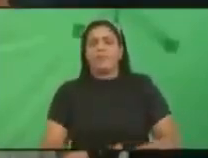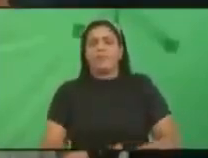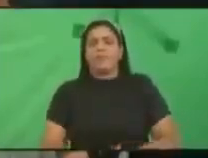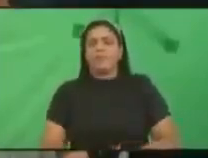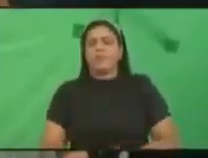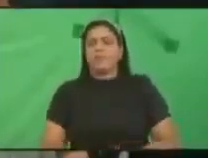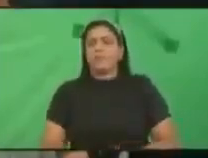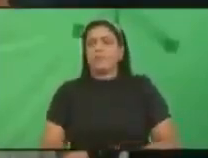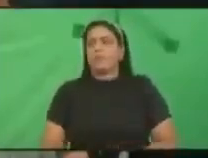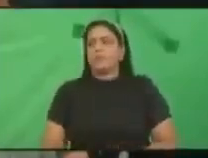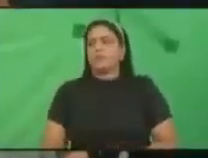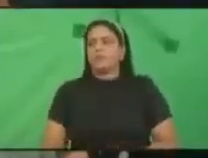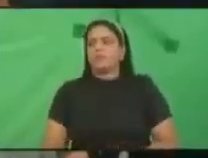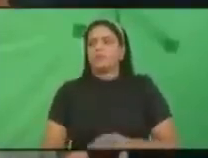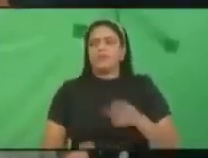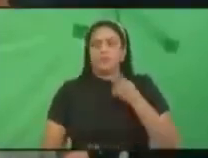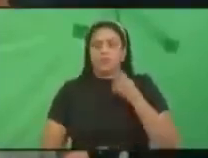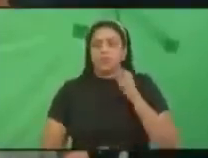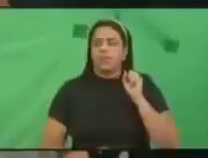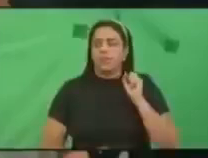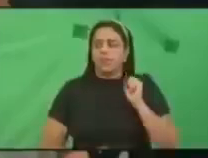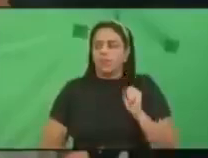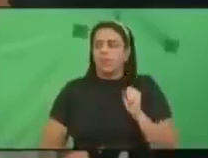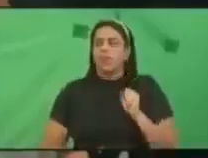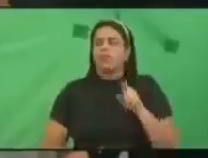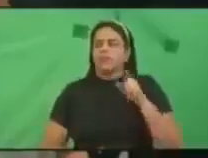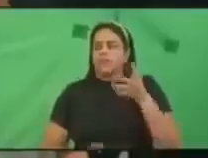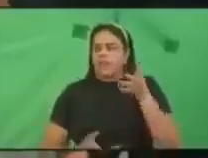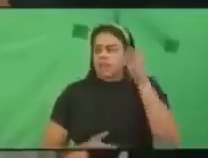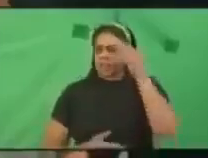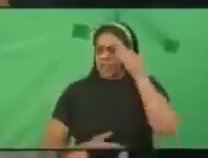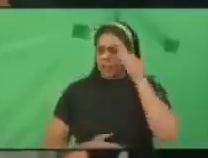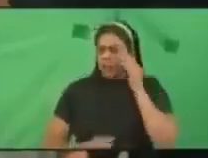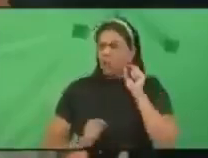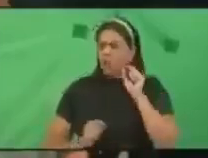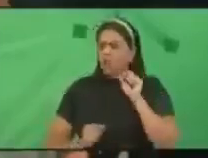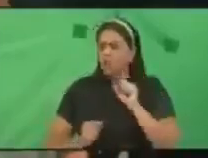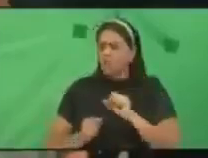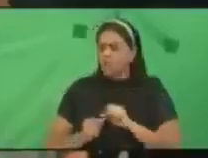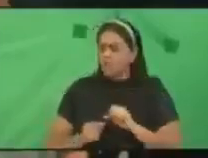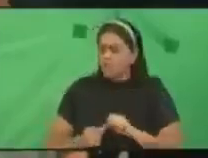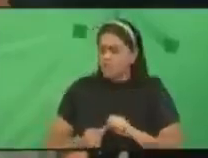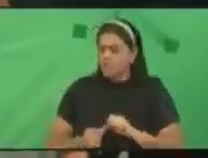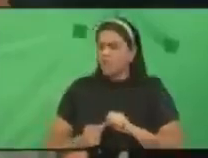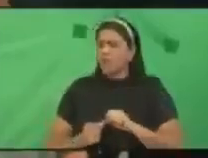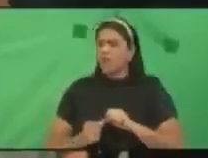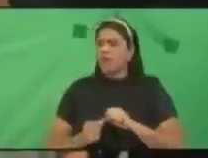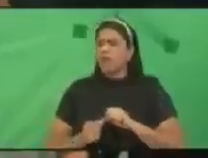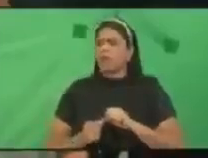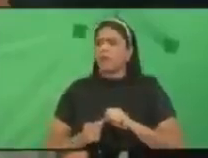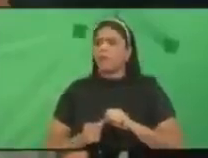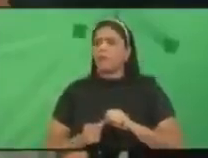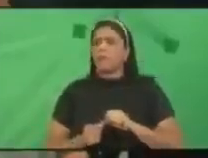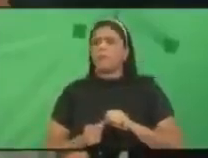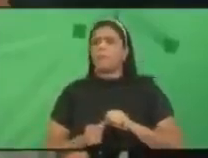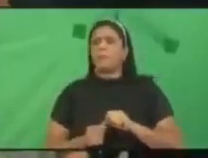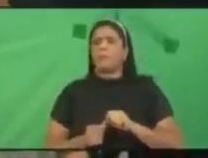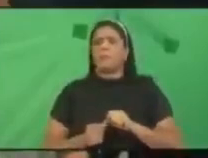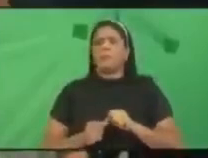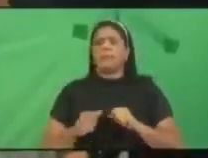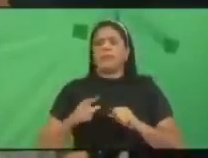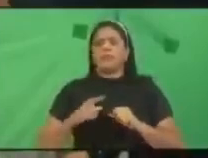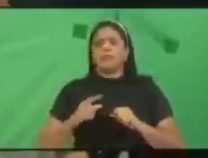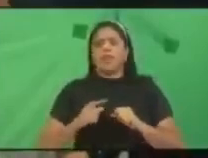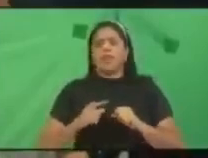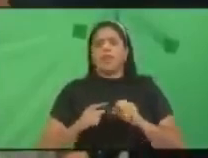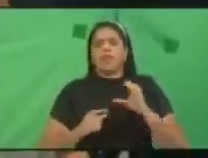Ele disse: ah, então, você quer saber o que fazer para que o cristianismo se